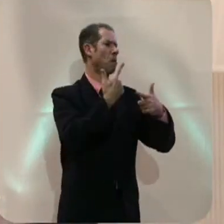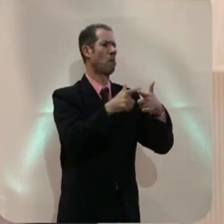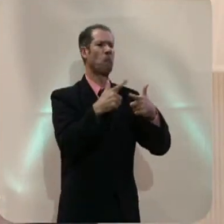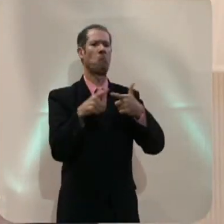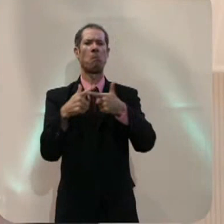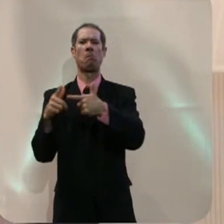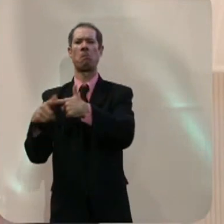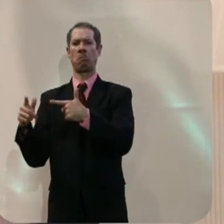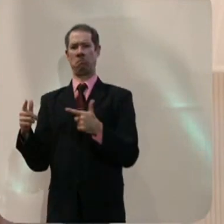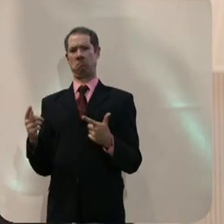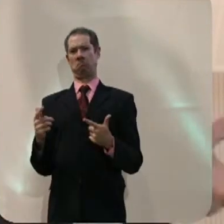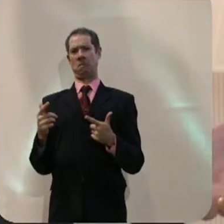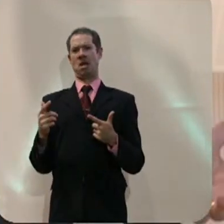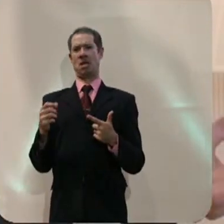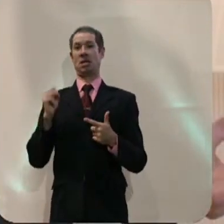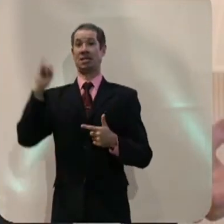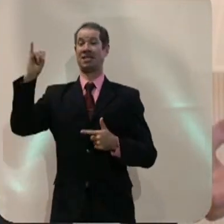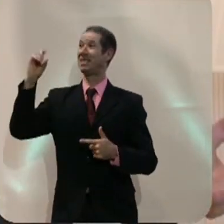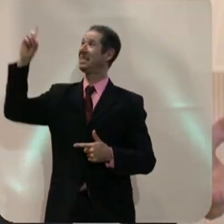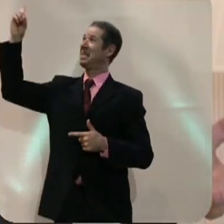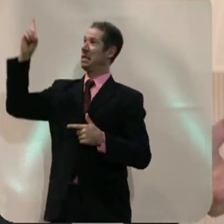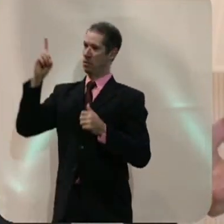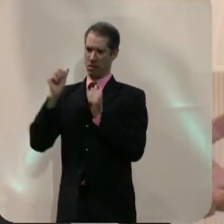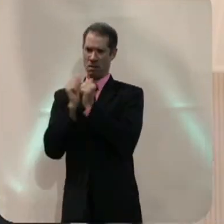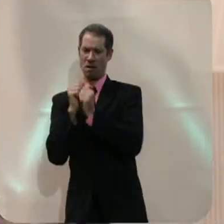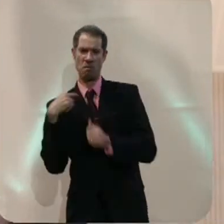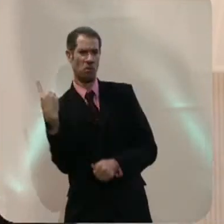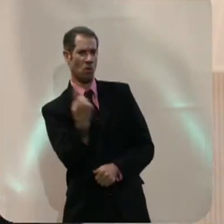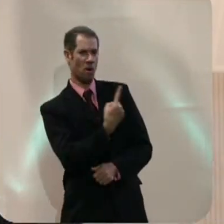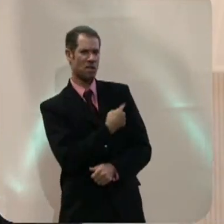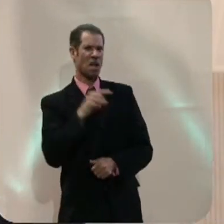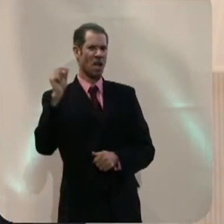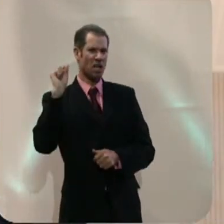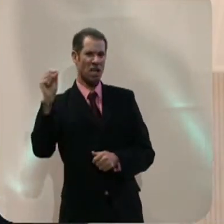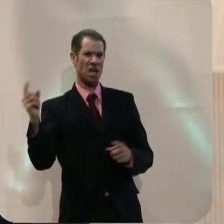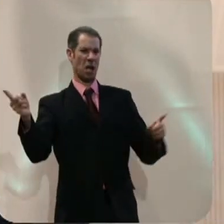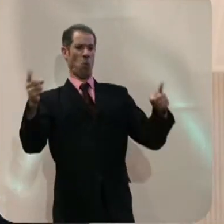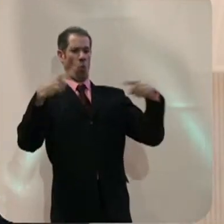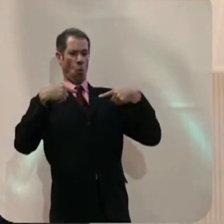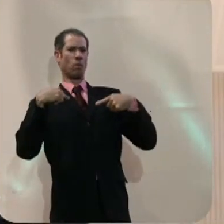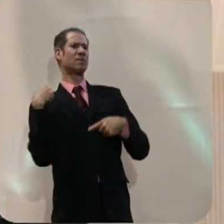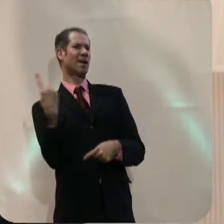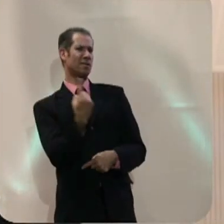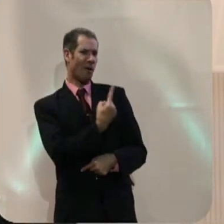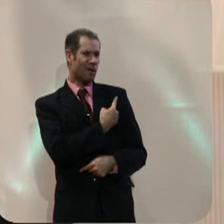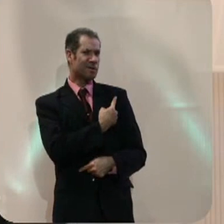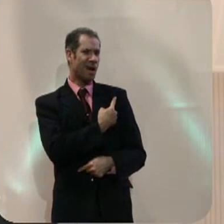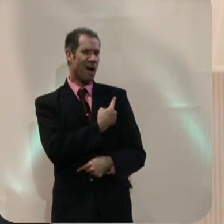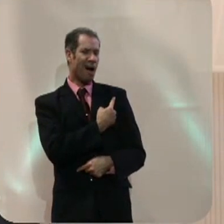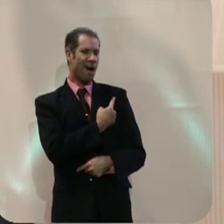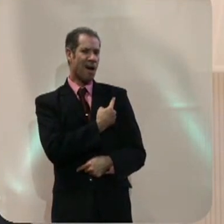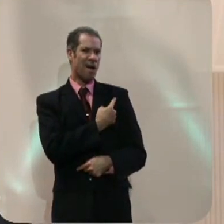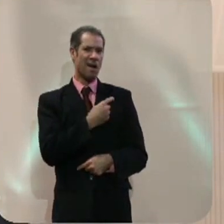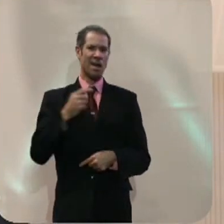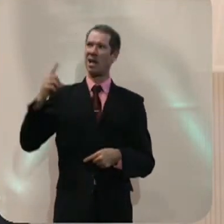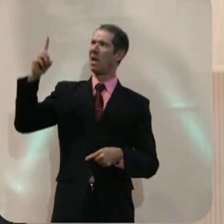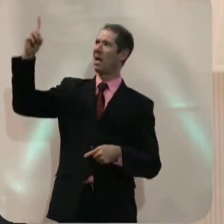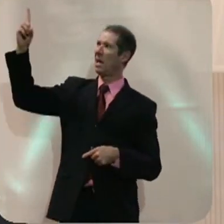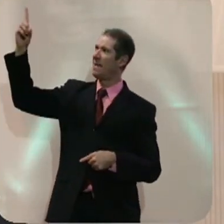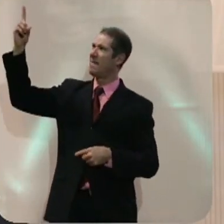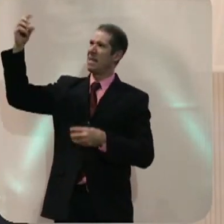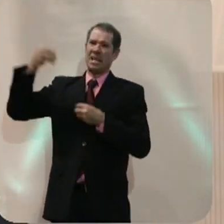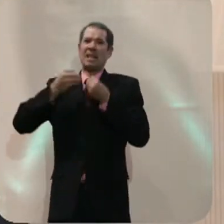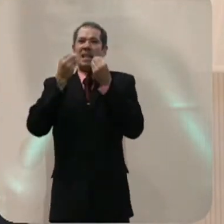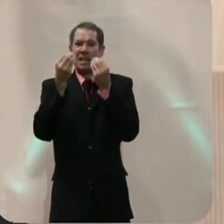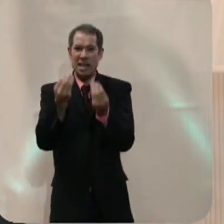coisas? Se Deus é por nós, quem será contra nós? Aquele que não poupou o